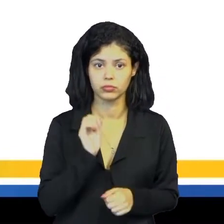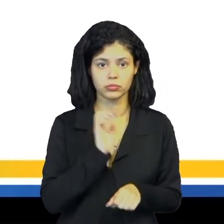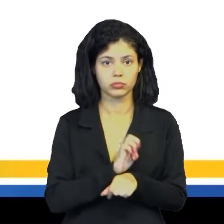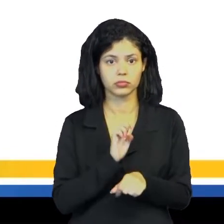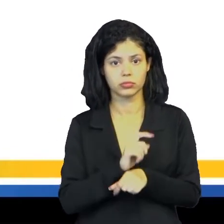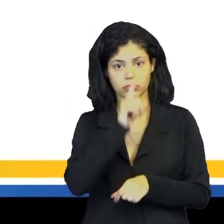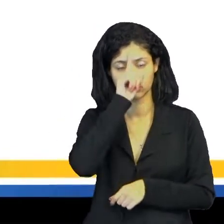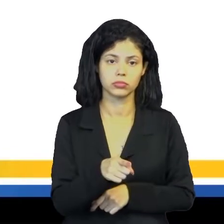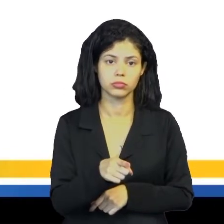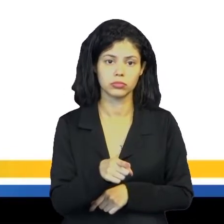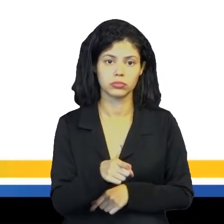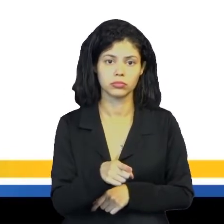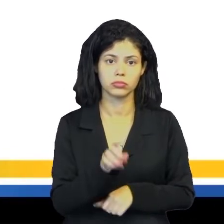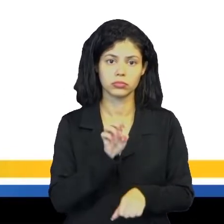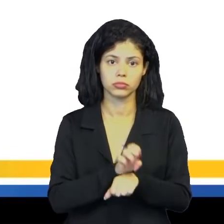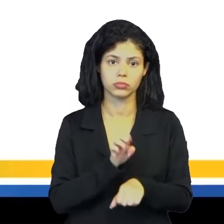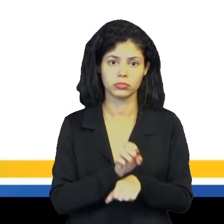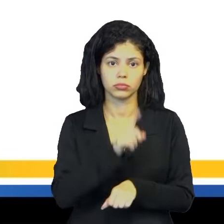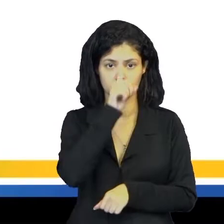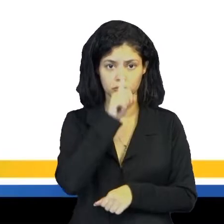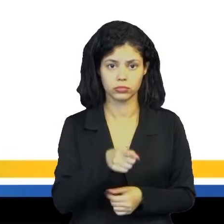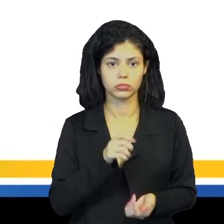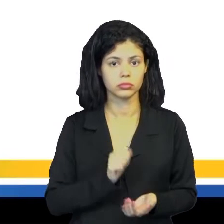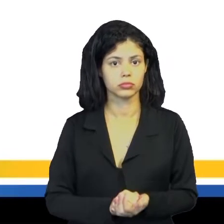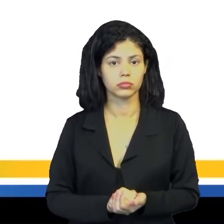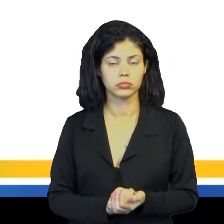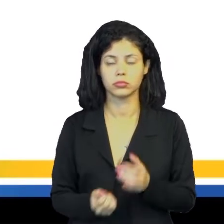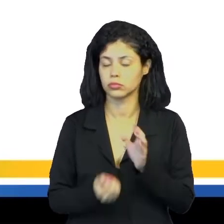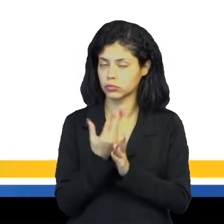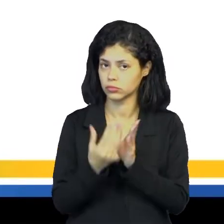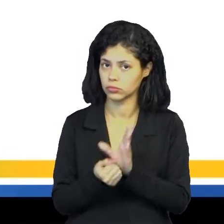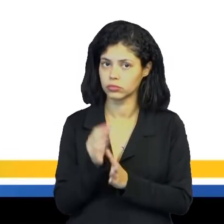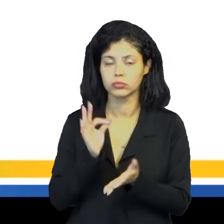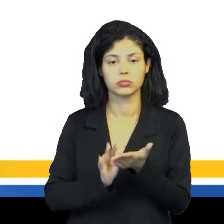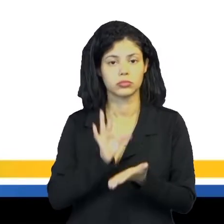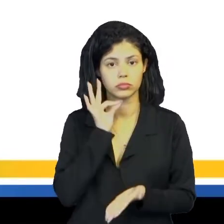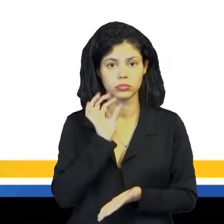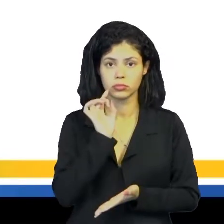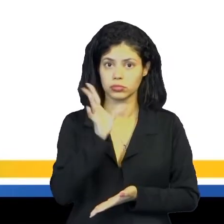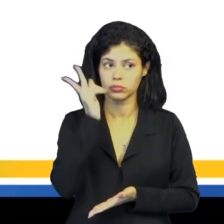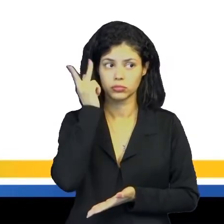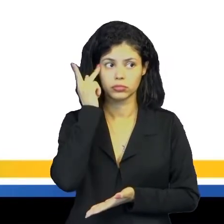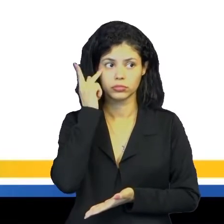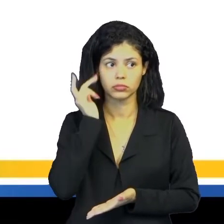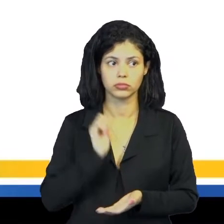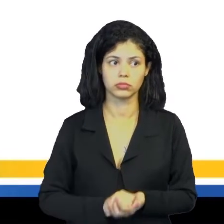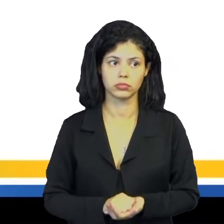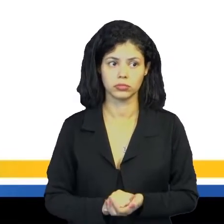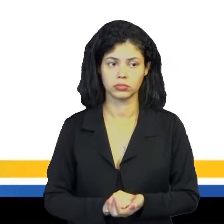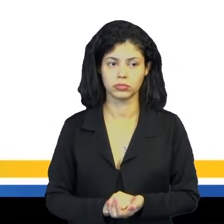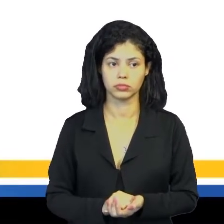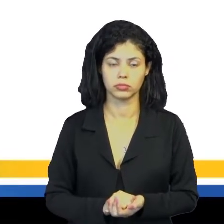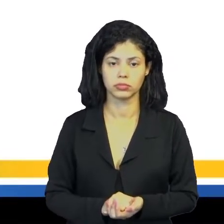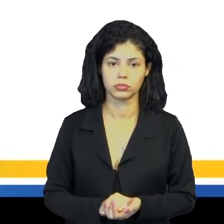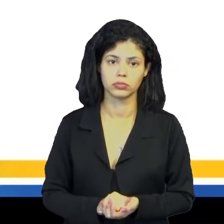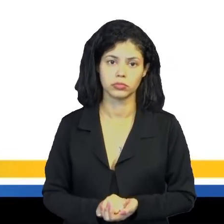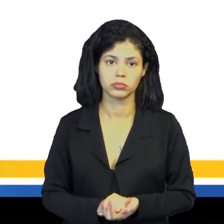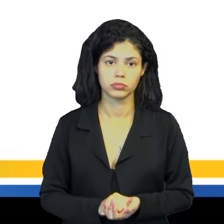estado líder, entretanto, aí nessa produção cafeicultora era São Paulo, ali no Vale do Parnaíba.